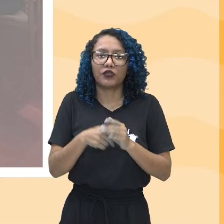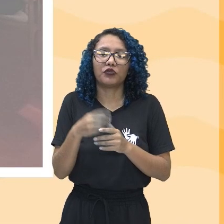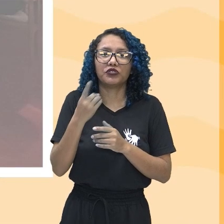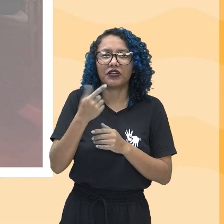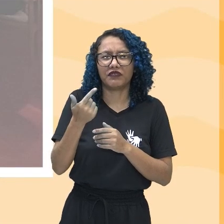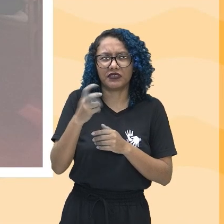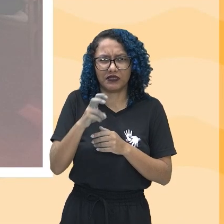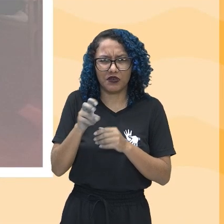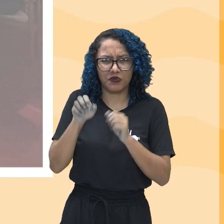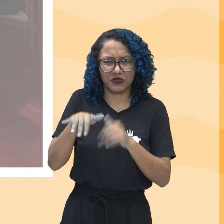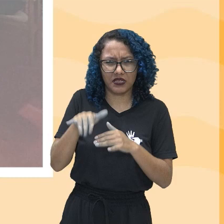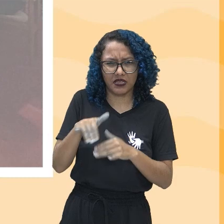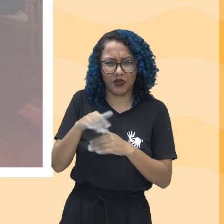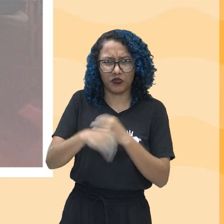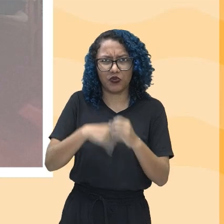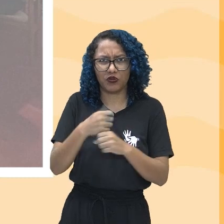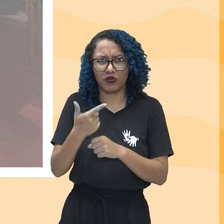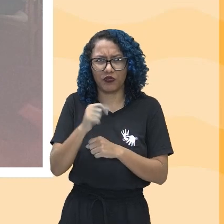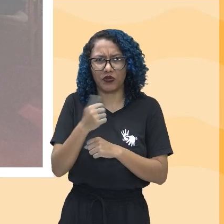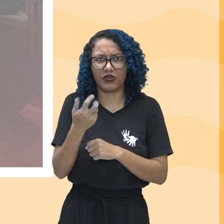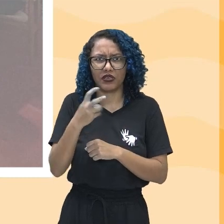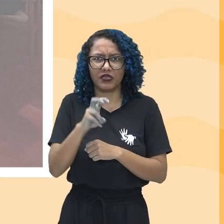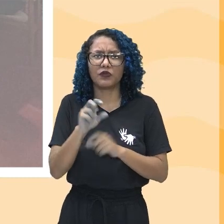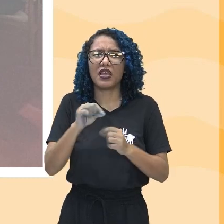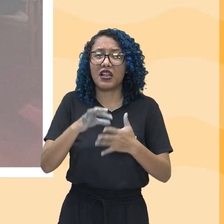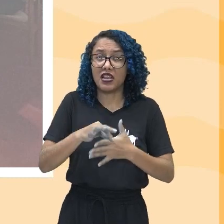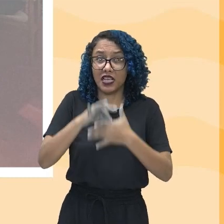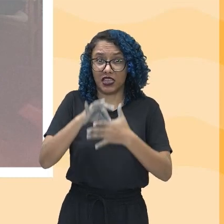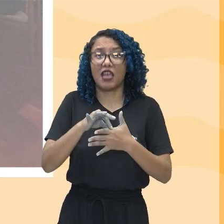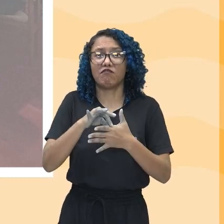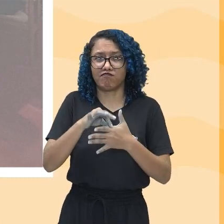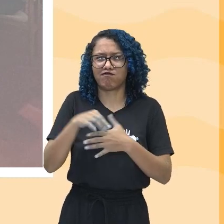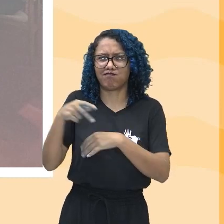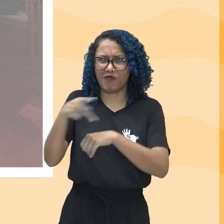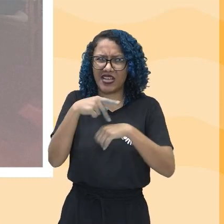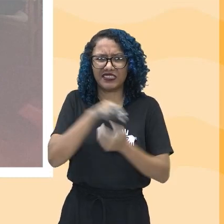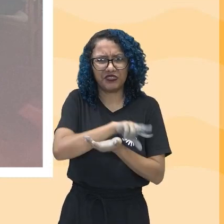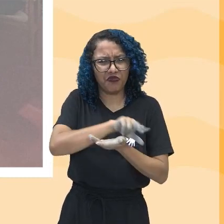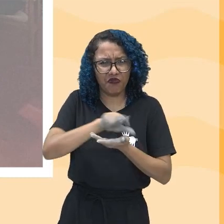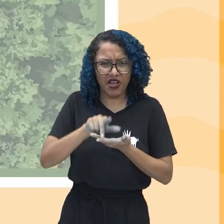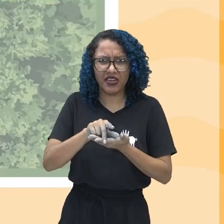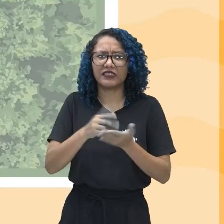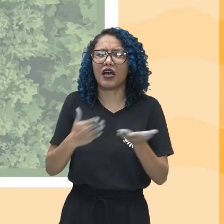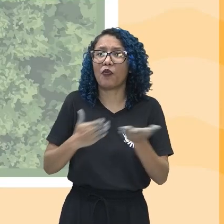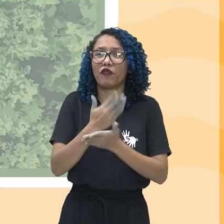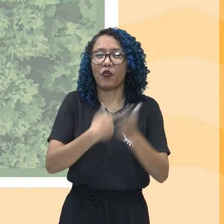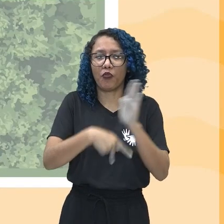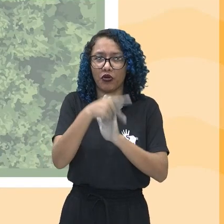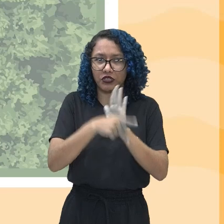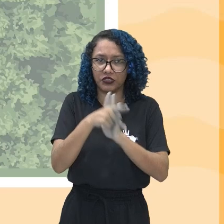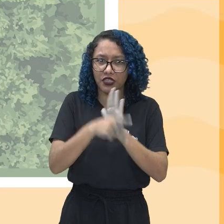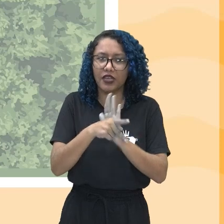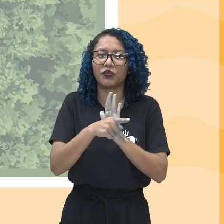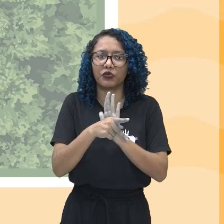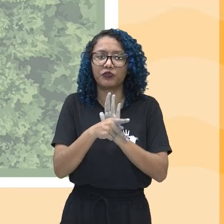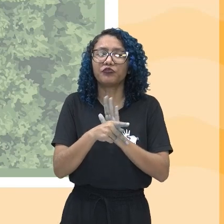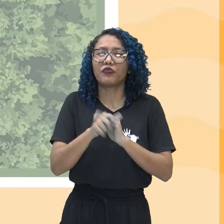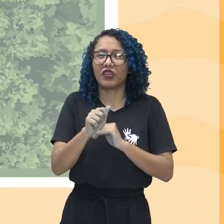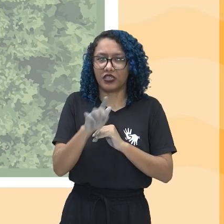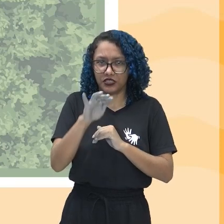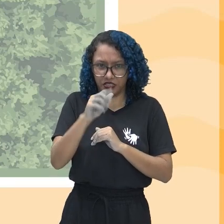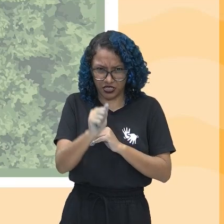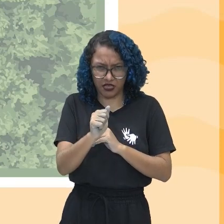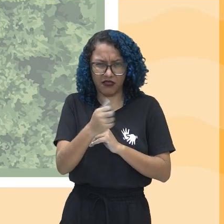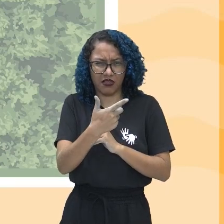2015, 193 líderes mundiais aprovaram a Agenda 2030, um plano ainda mais ambicioso